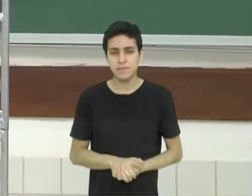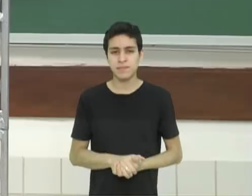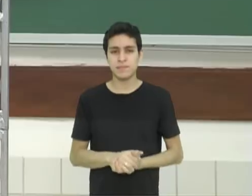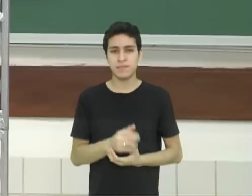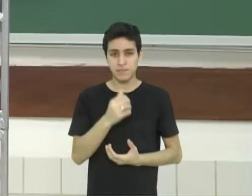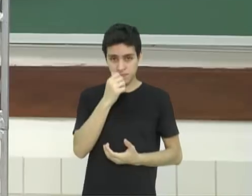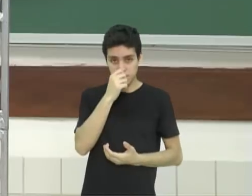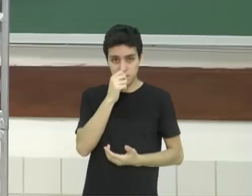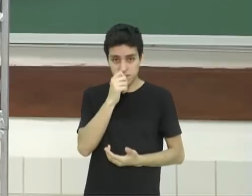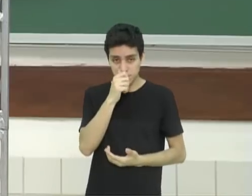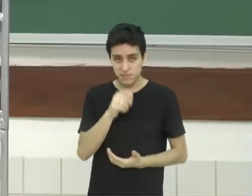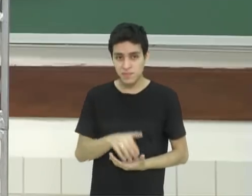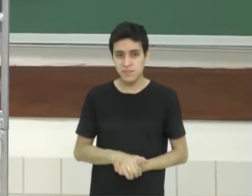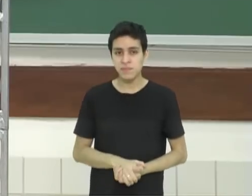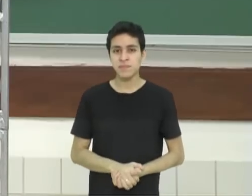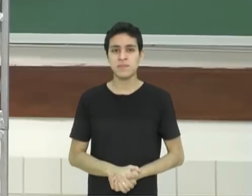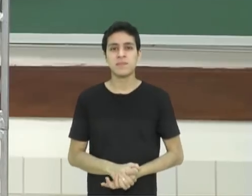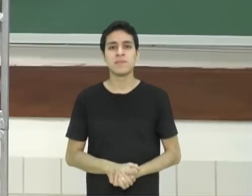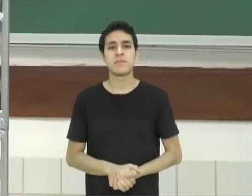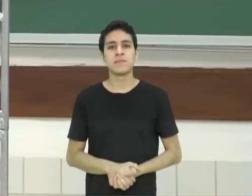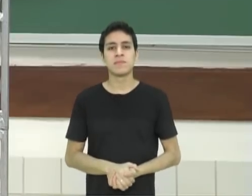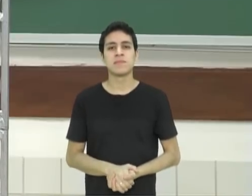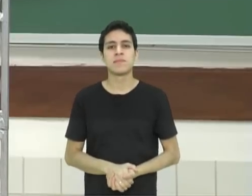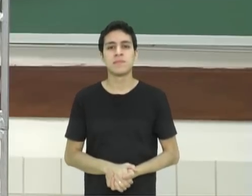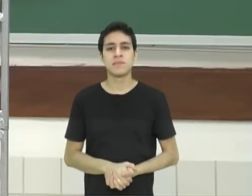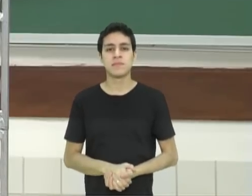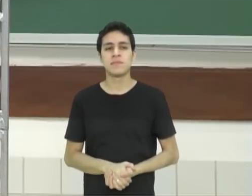apertou aqui. Vou botar no euro.